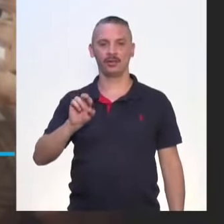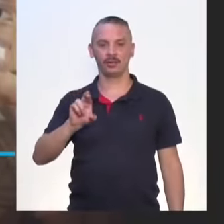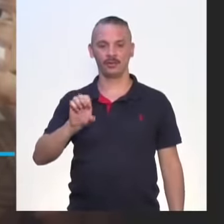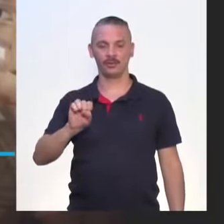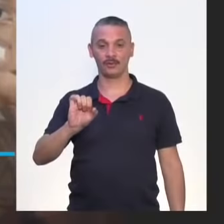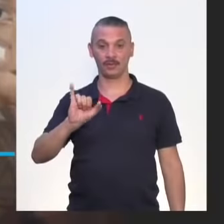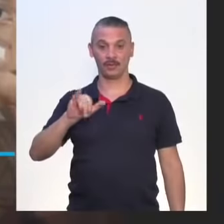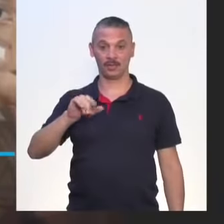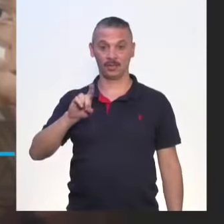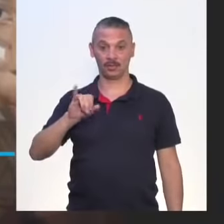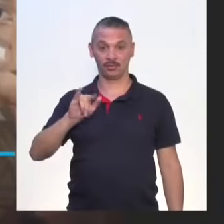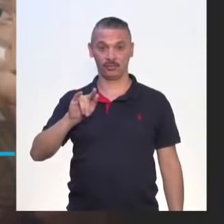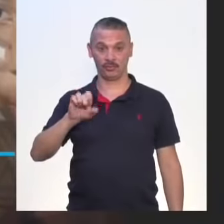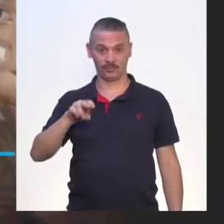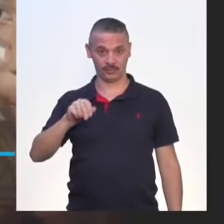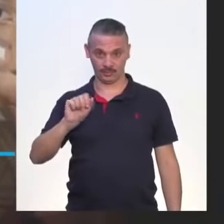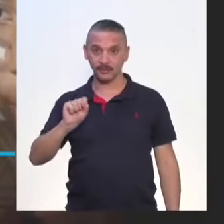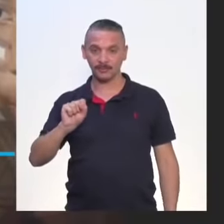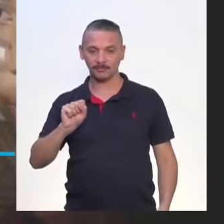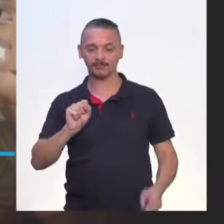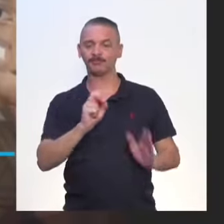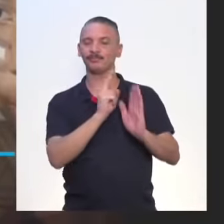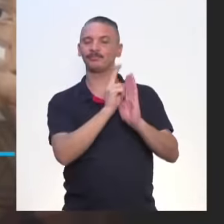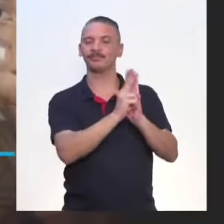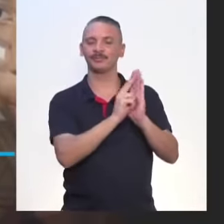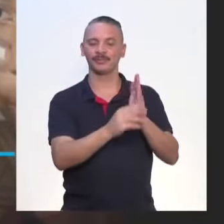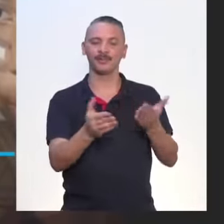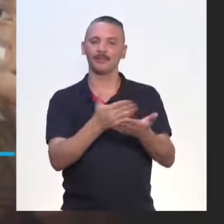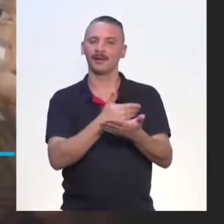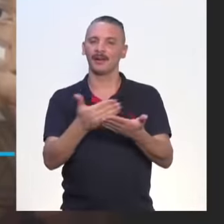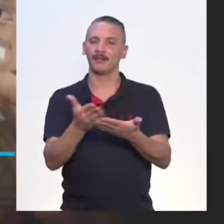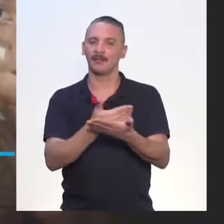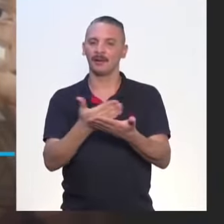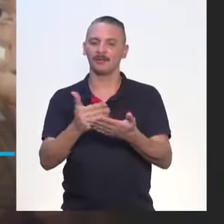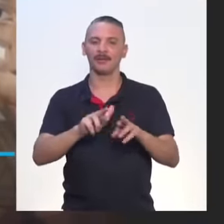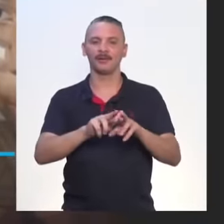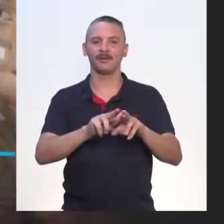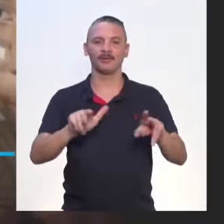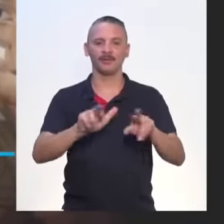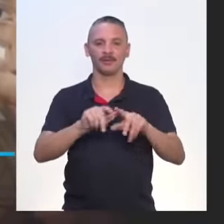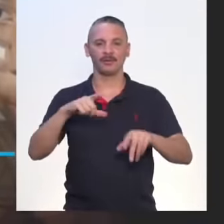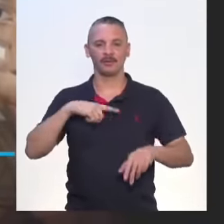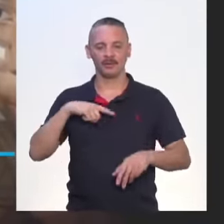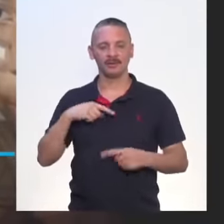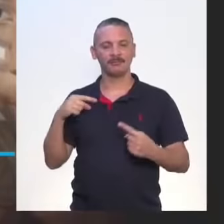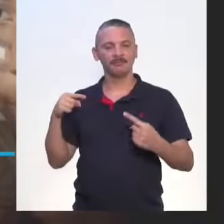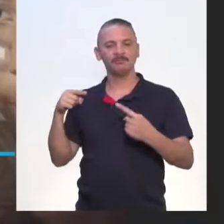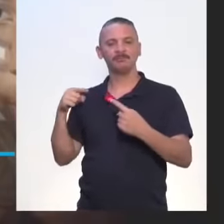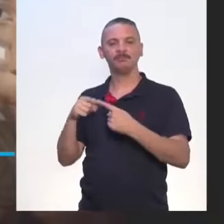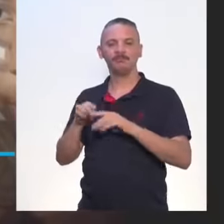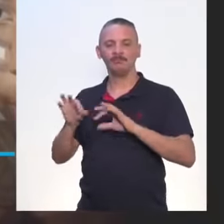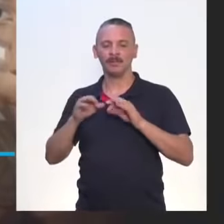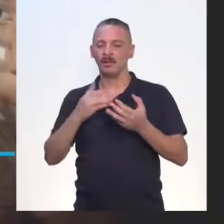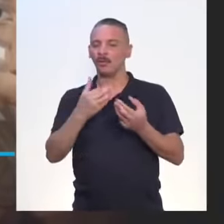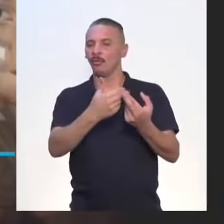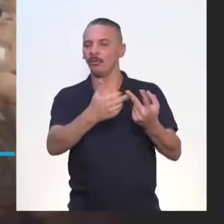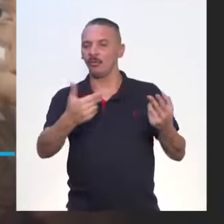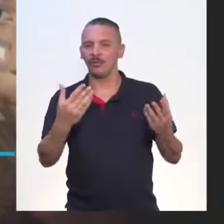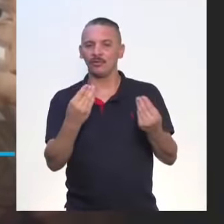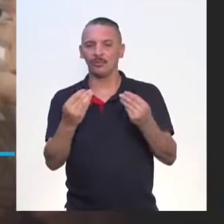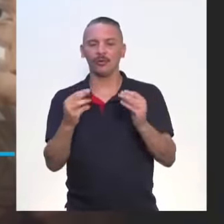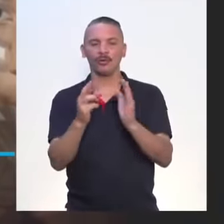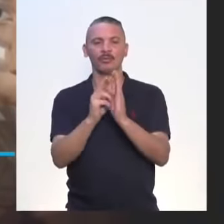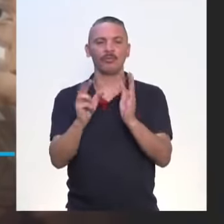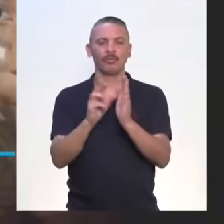legal desses autores, e vocês vão descobrir quem são eles, né? Porque além de mim tem muitos outros